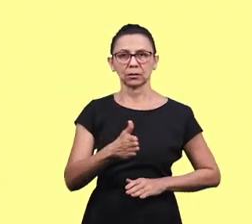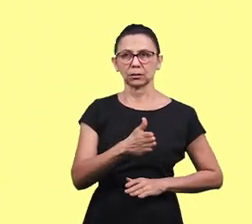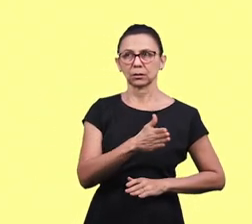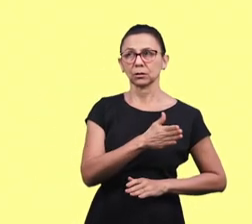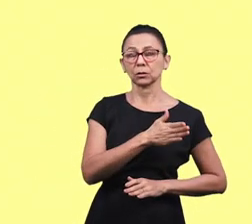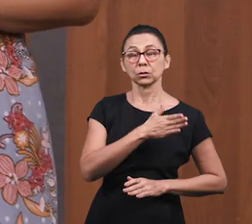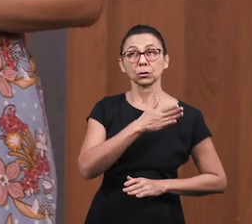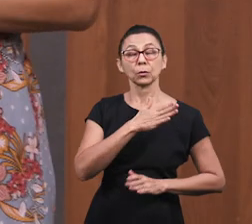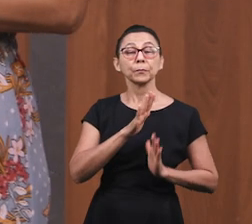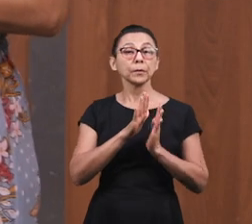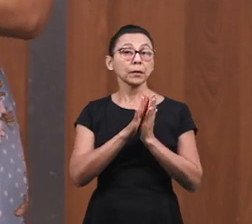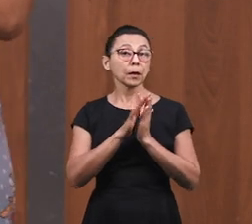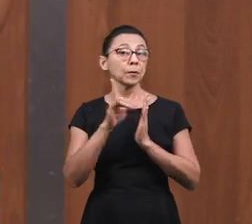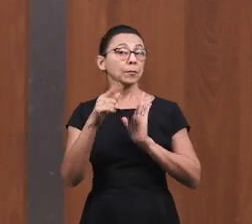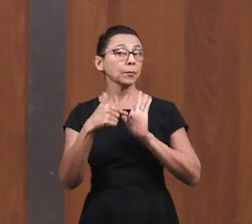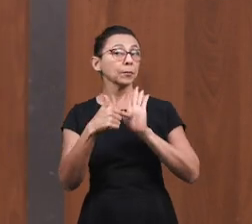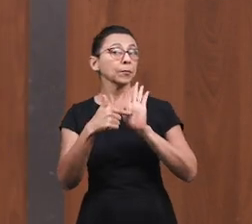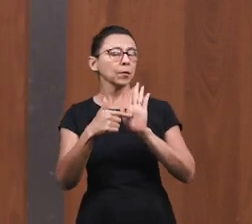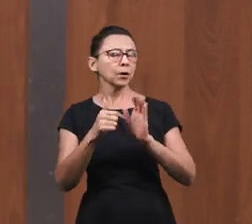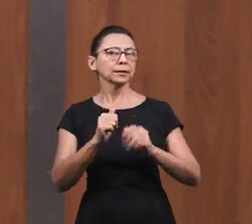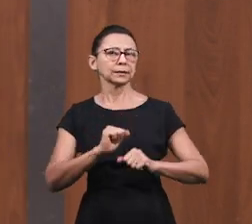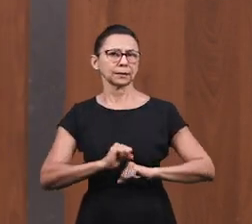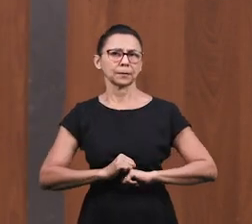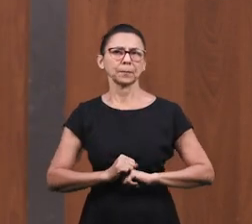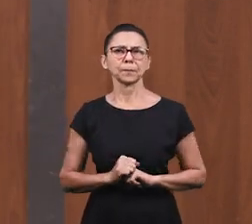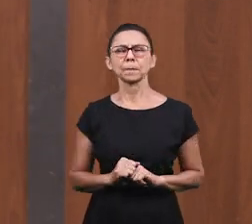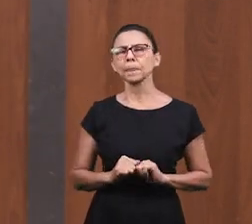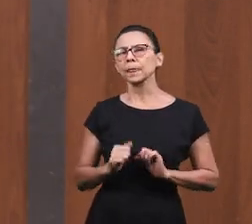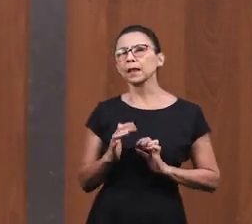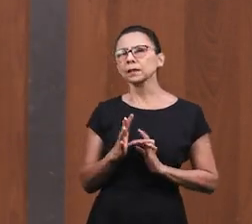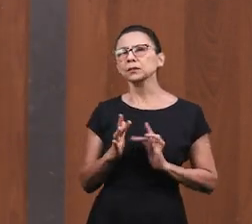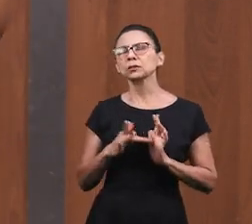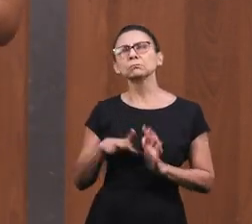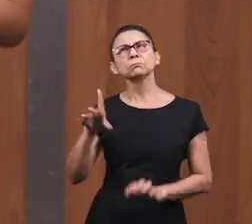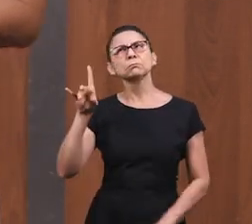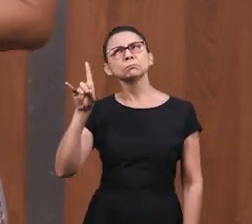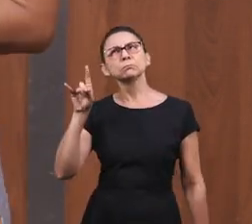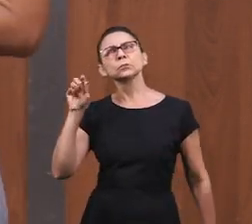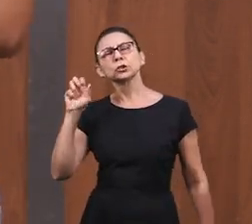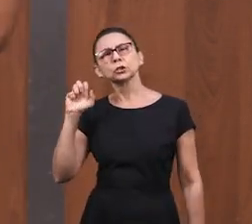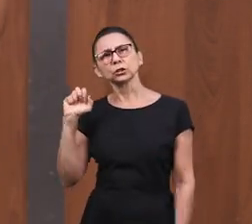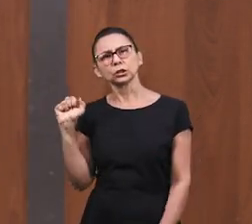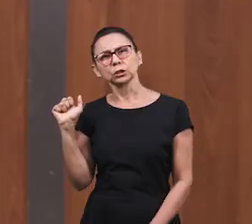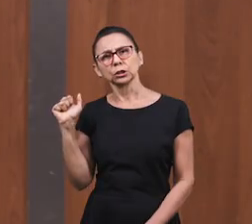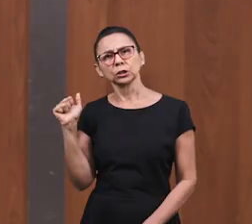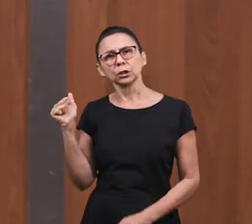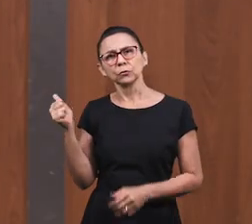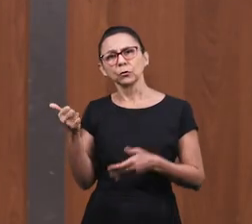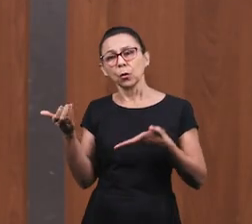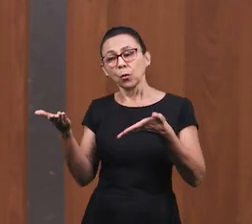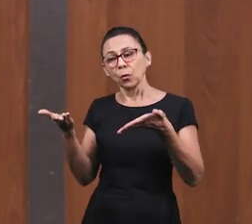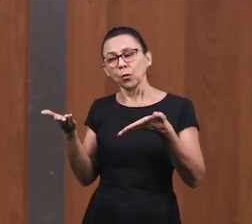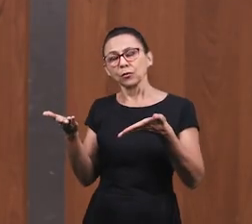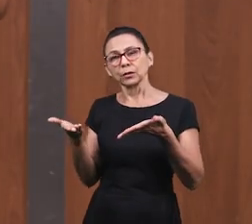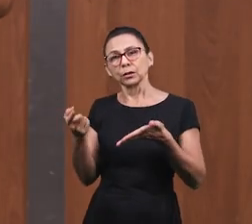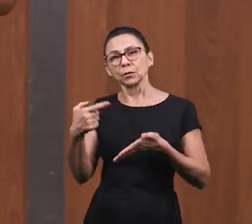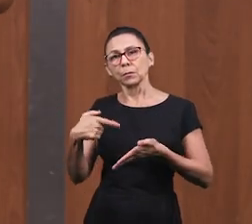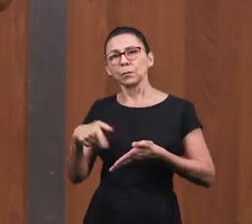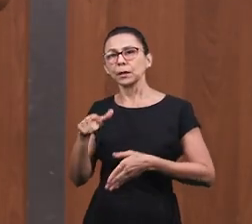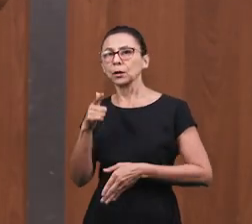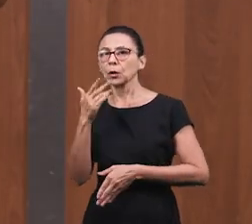Bíblia nos conta que Jesus foi convidado certa vez para comer na casa